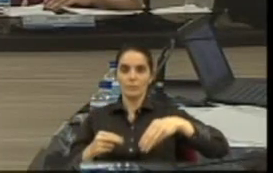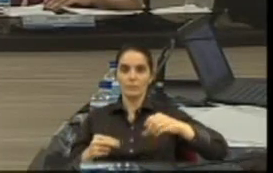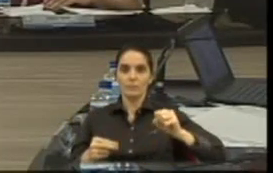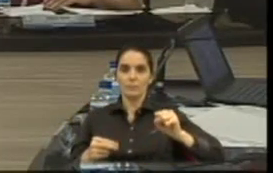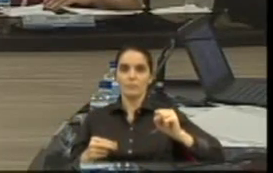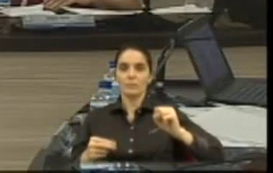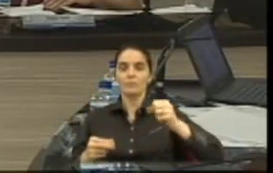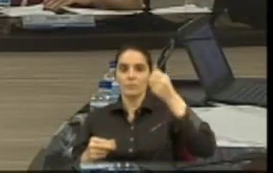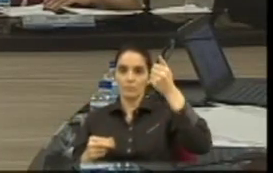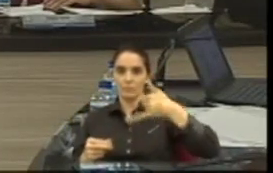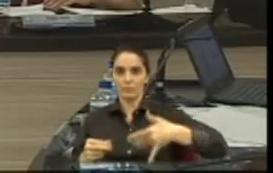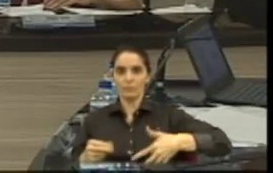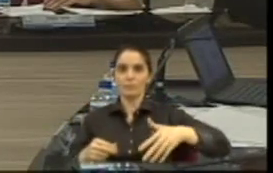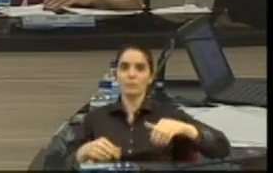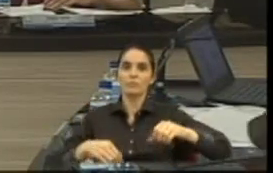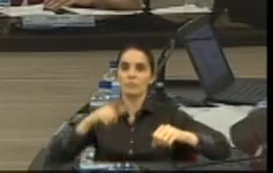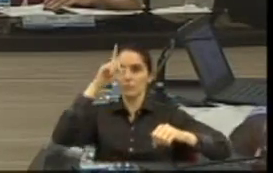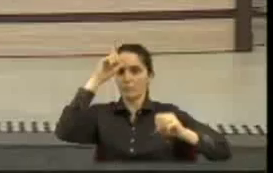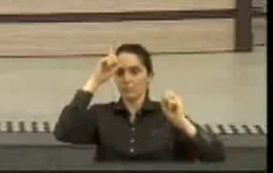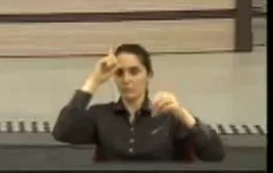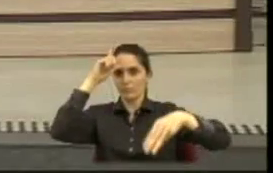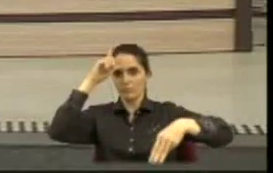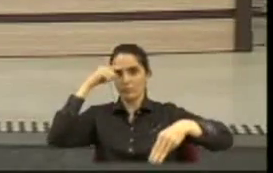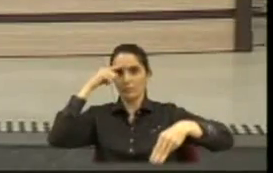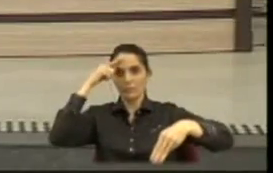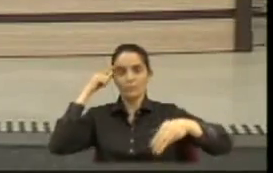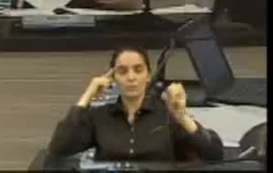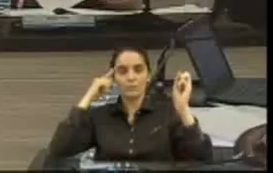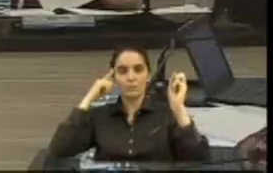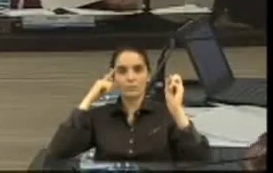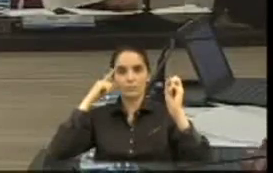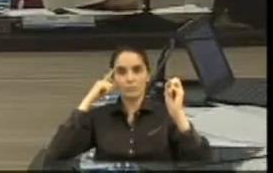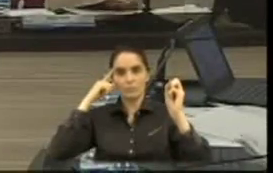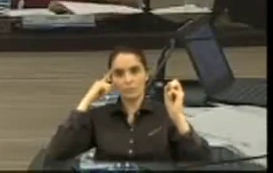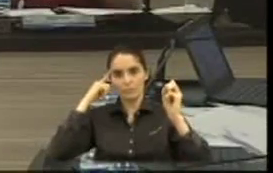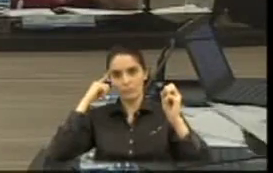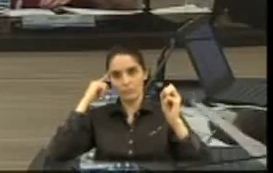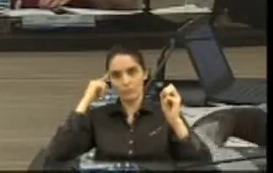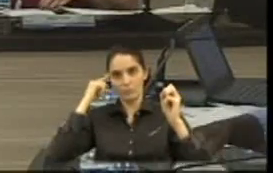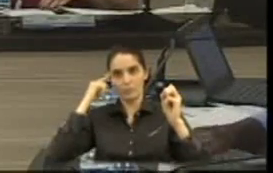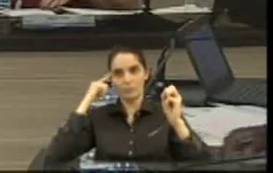Sim, com justificativa. Sidney Pascotto, sim. Wilson Nunes Cerqueira.